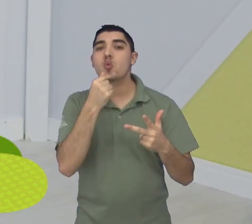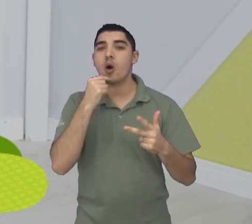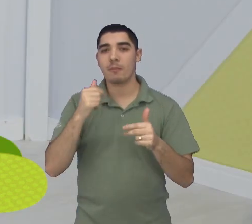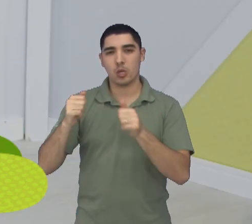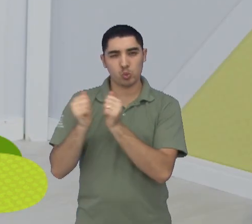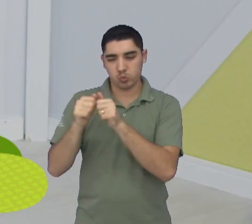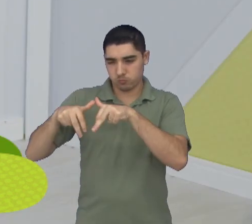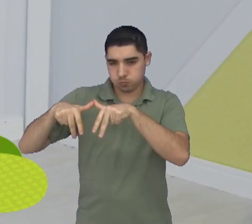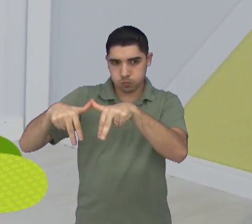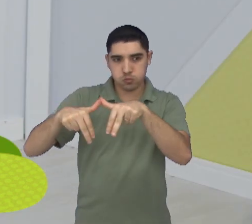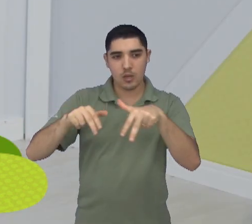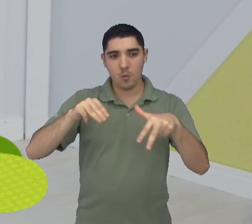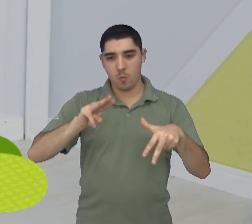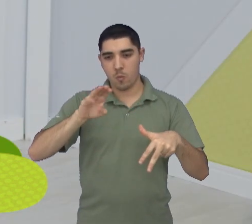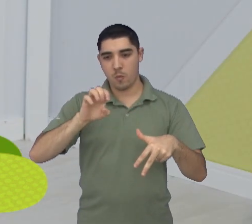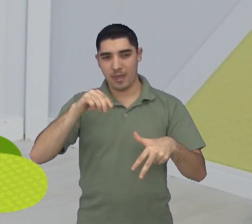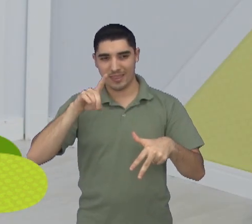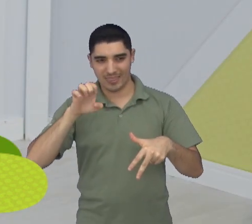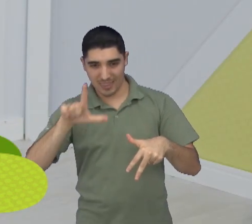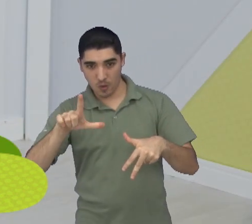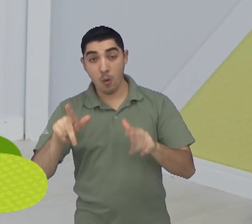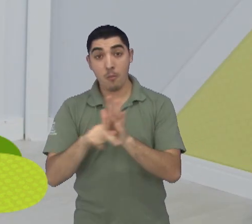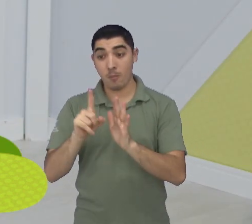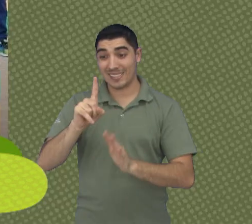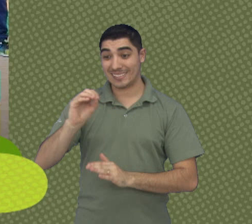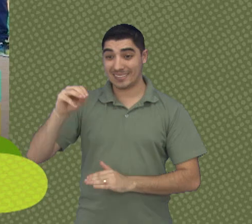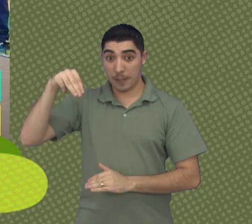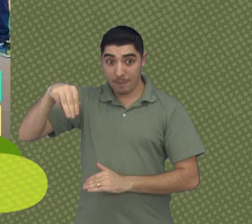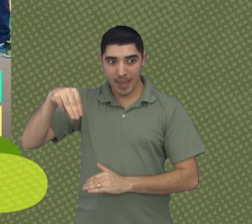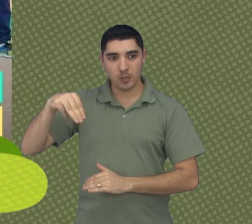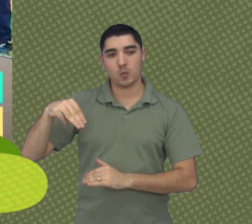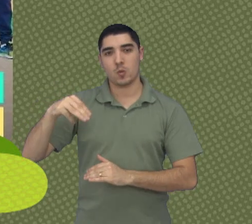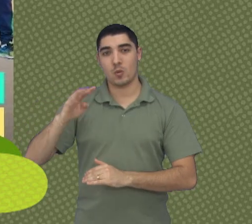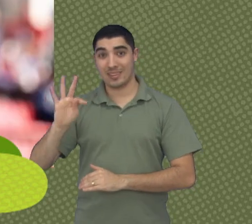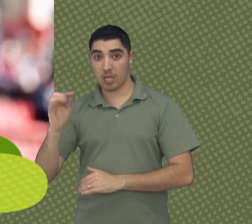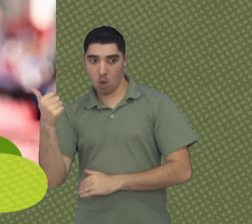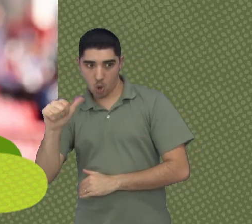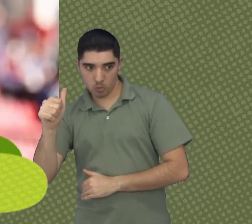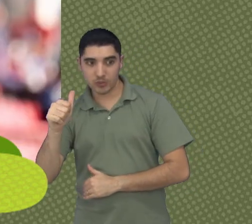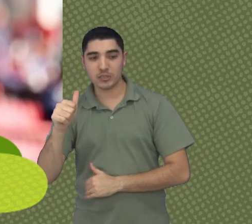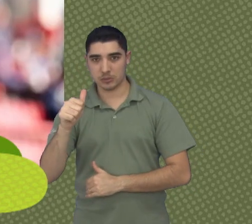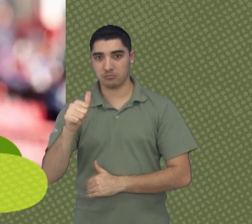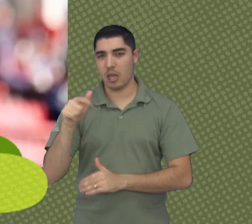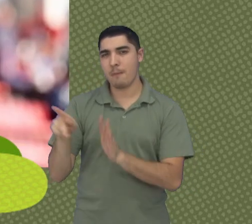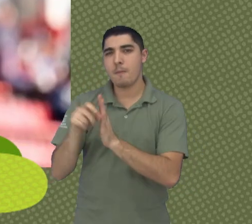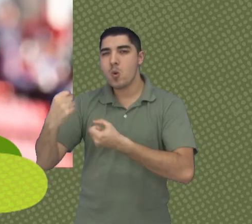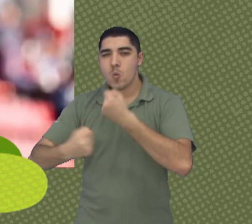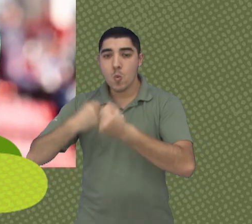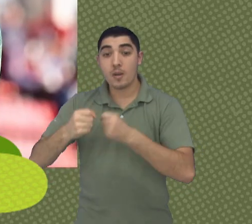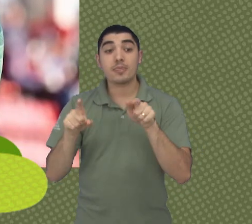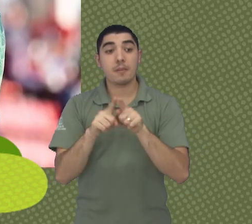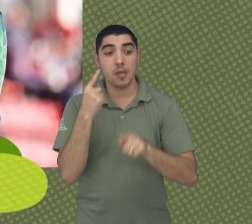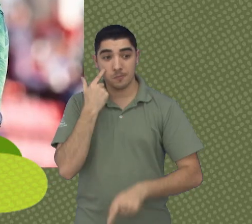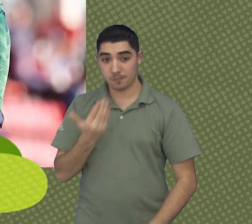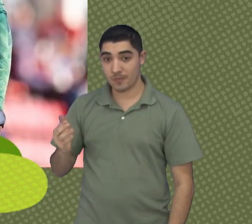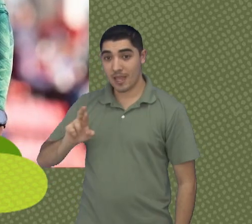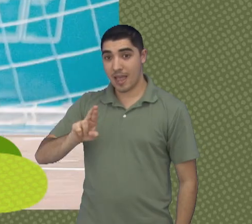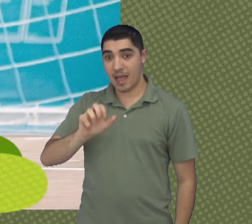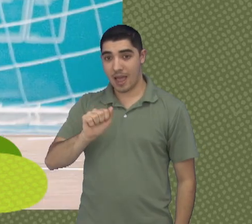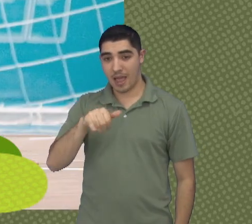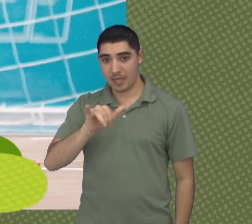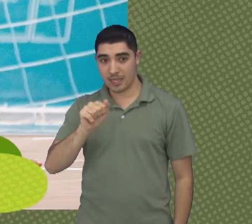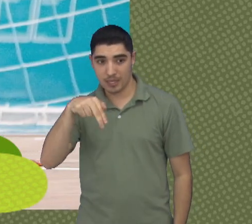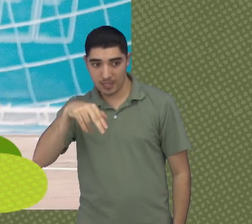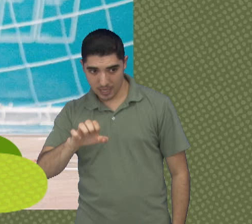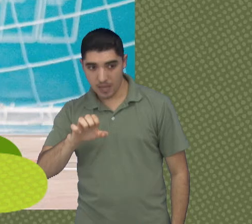100 metros rasos classe T11, e mais um ouro com a Rayane Soares na prova dos 400 metros